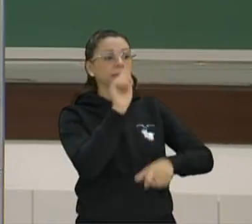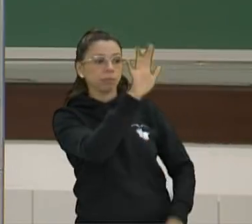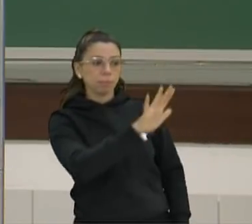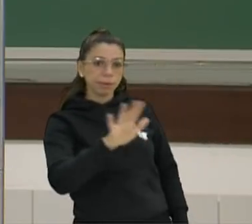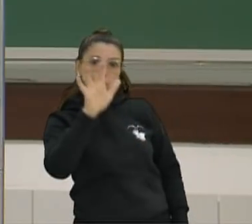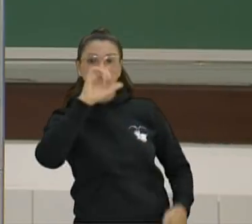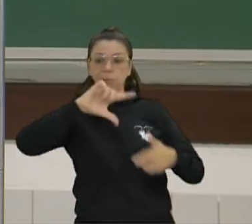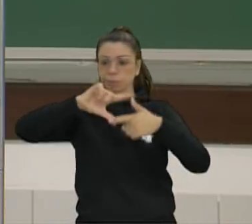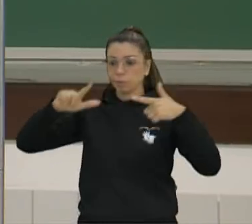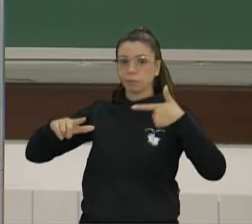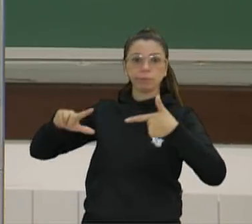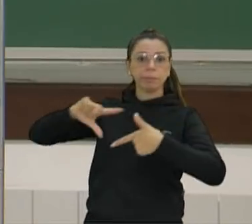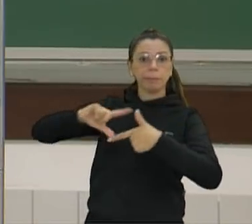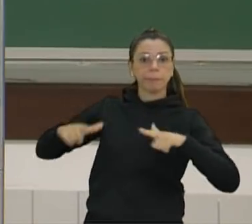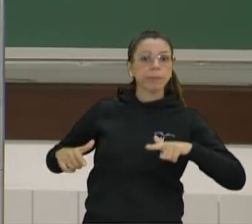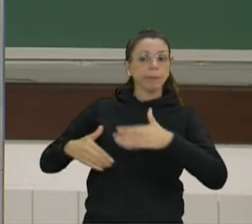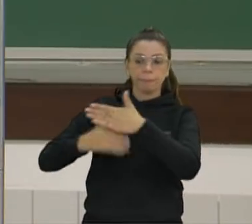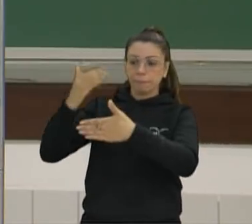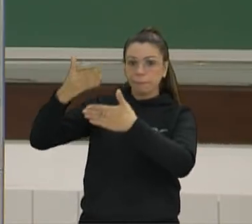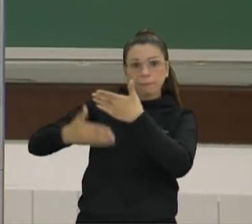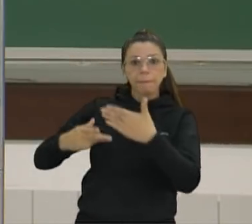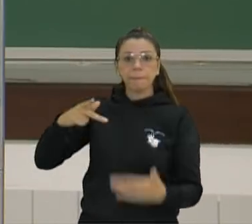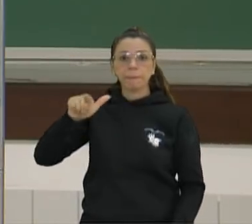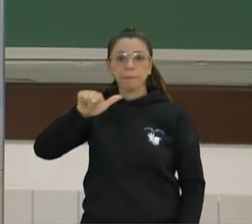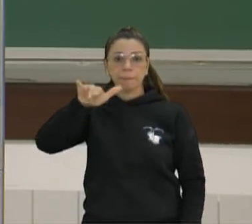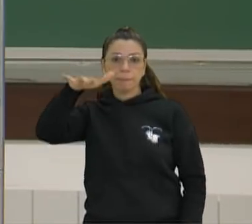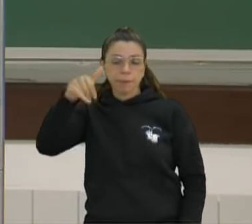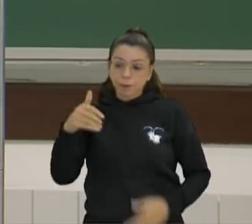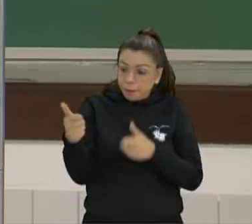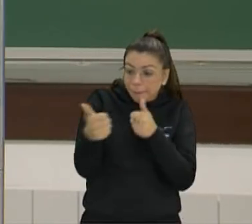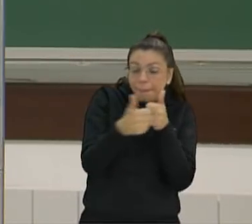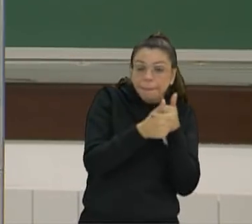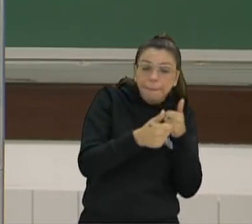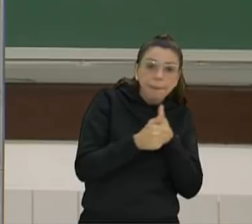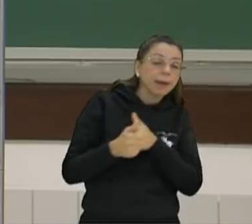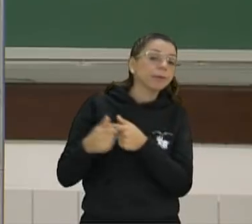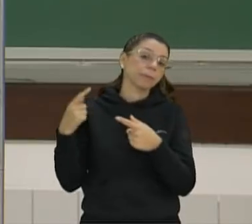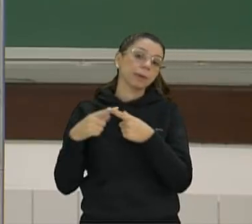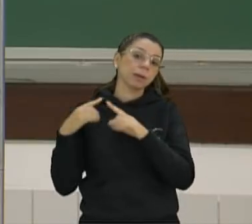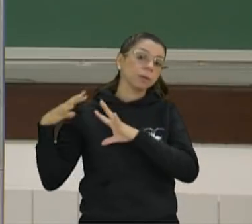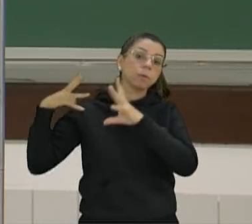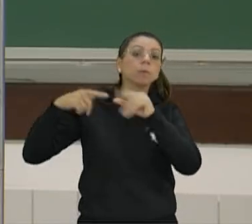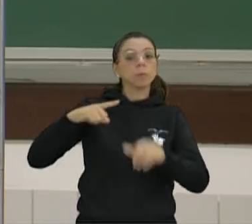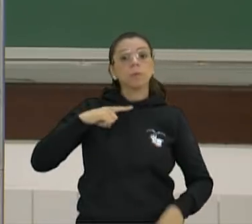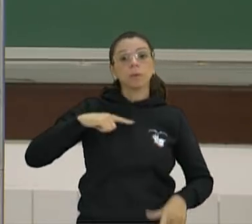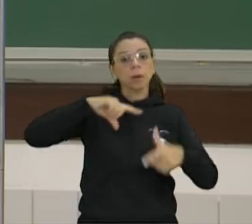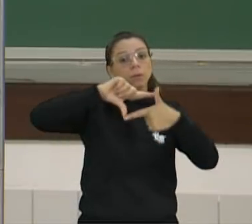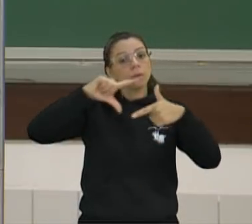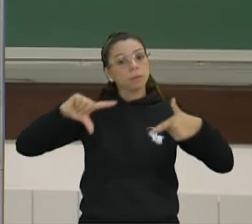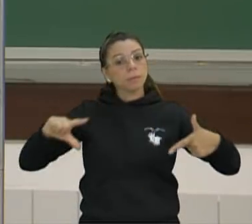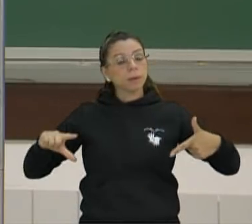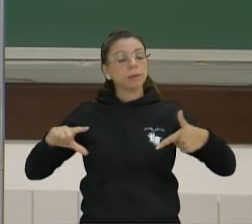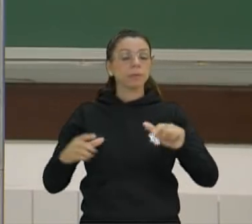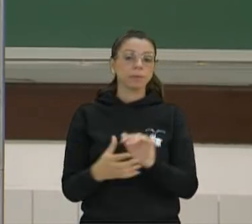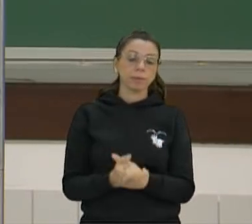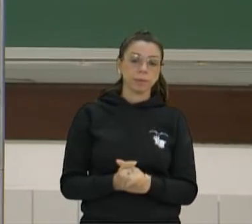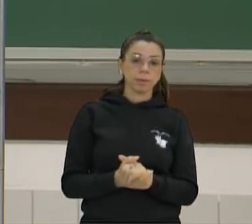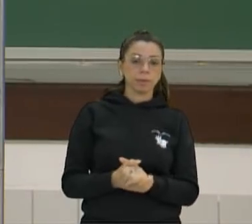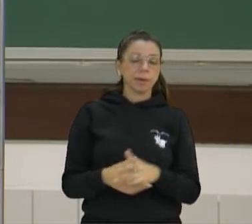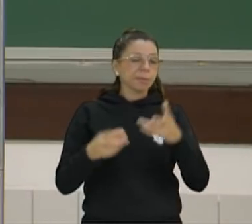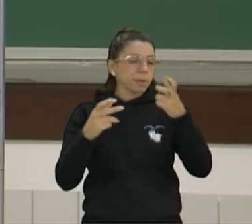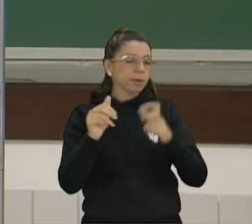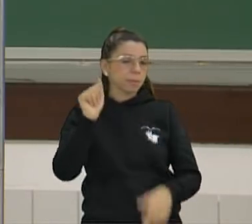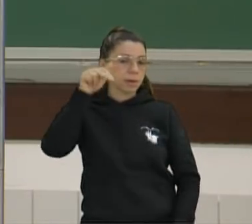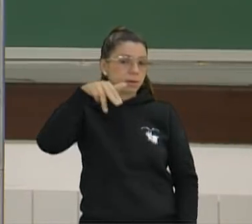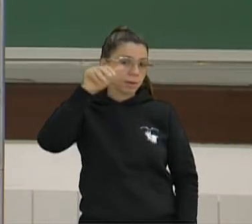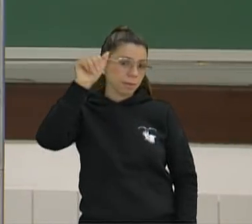espacial, estão perto da gente. Elas estão perto da gente o tempo todo, porque tudo leva uma forma geométrica. Repare que a Arabel falou, em uma